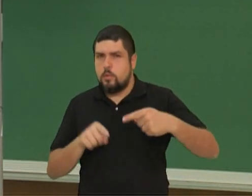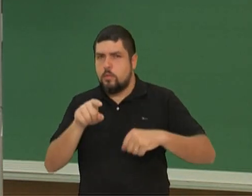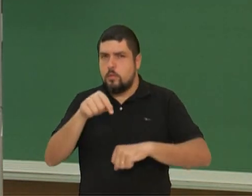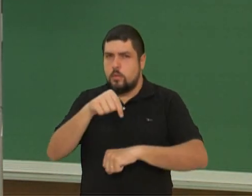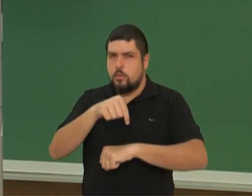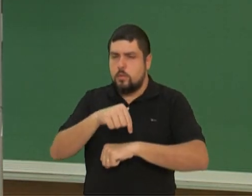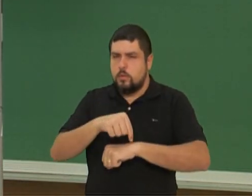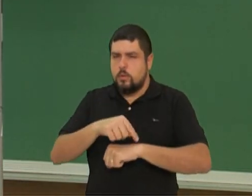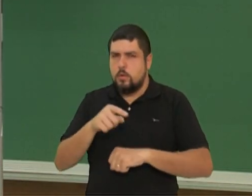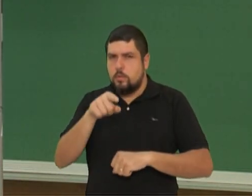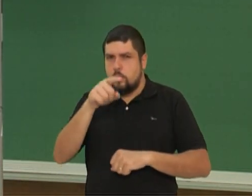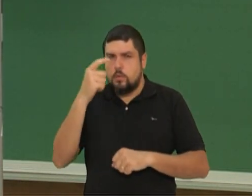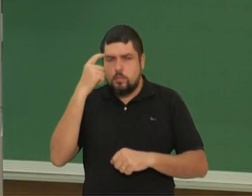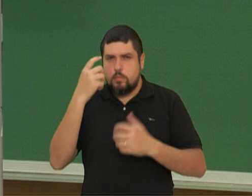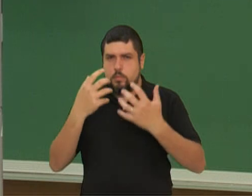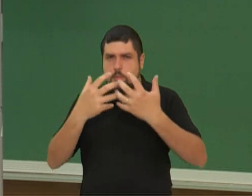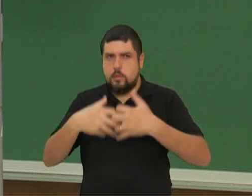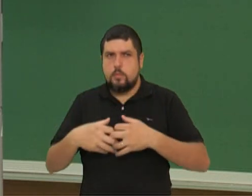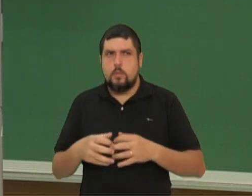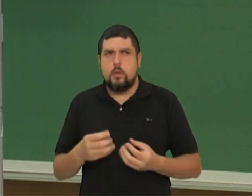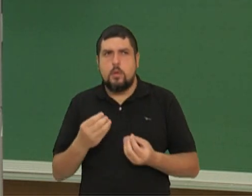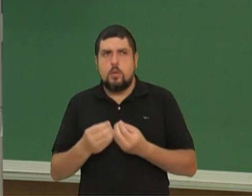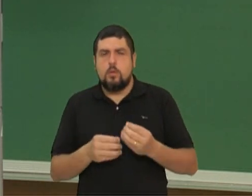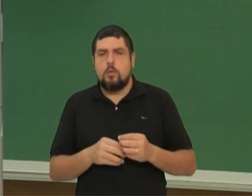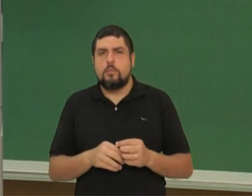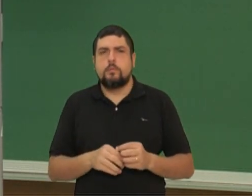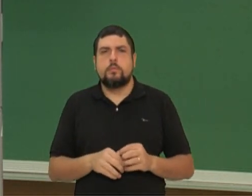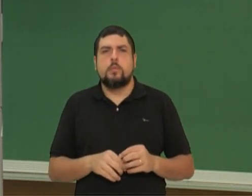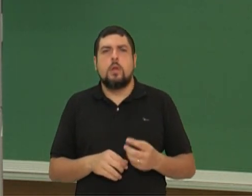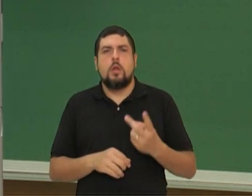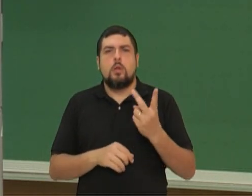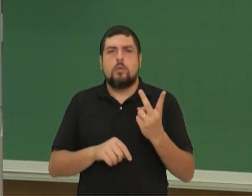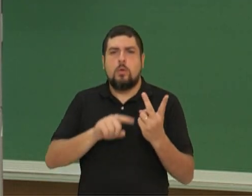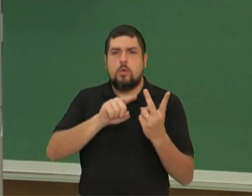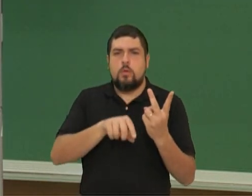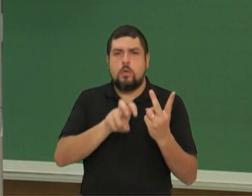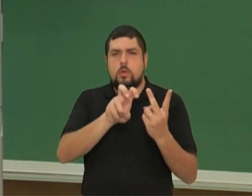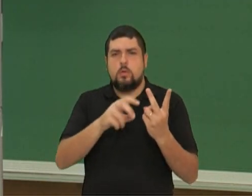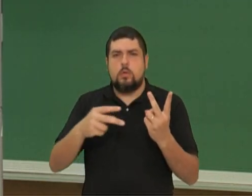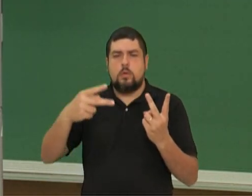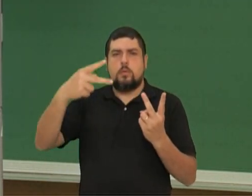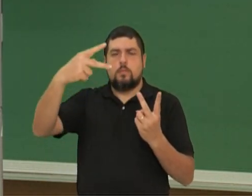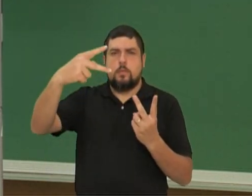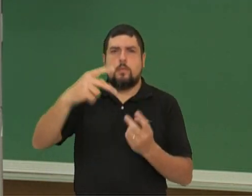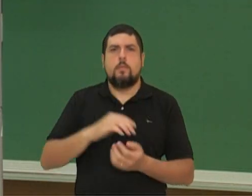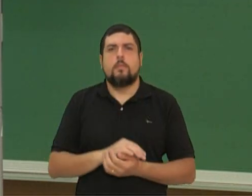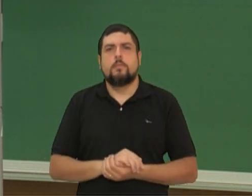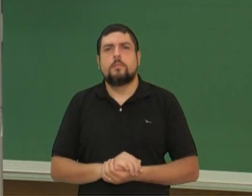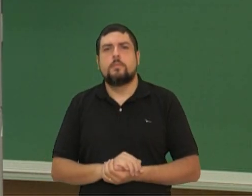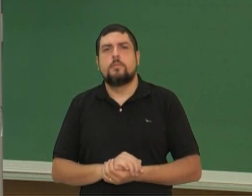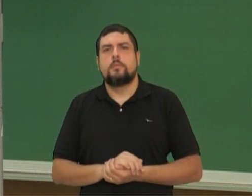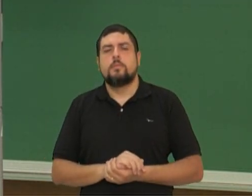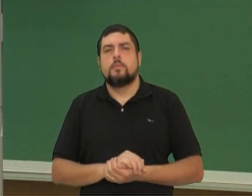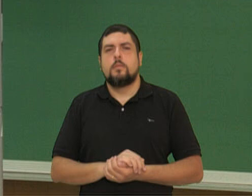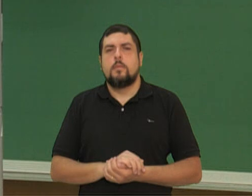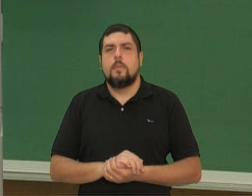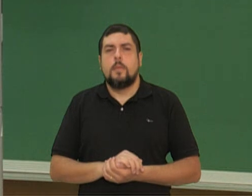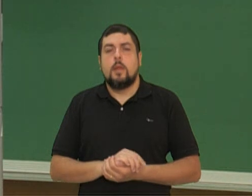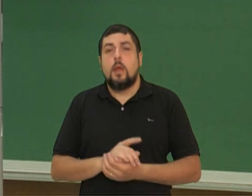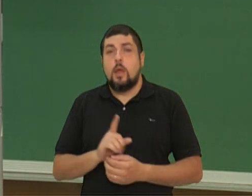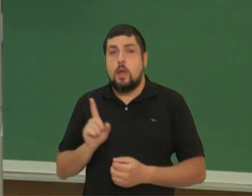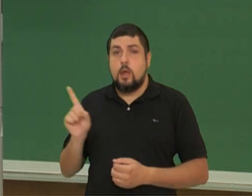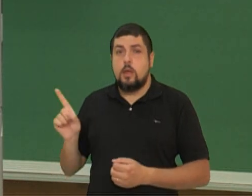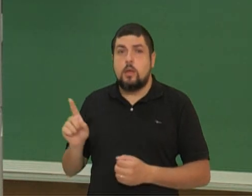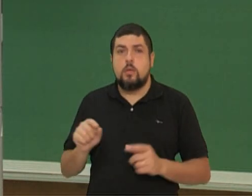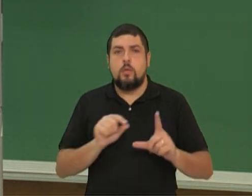minutinhos. Aqui tem o FP 2,5 elevado a P. Essa função, ela é